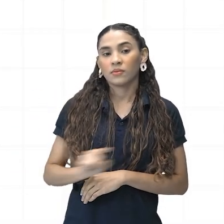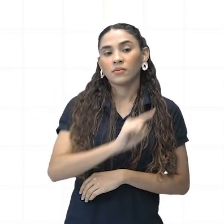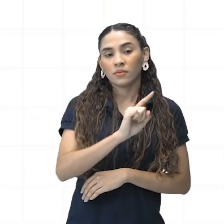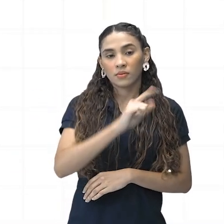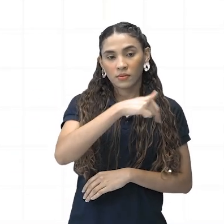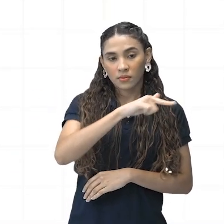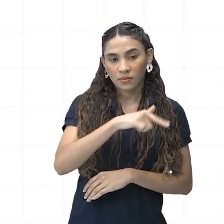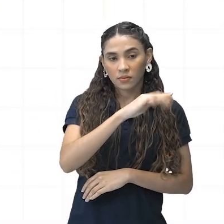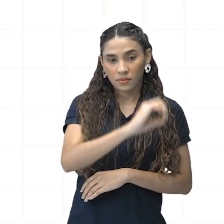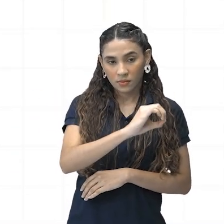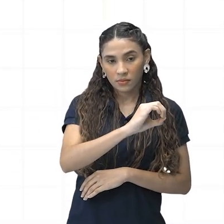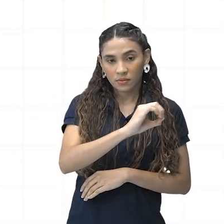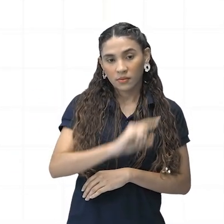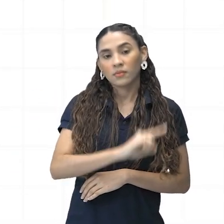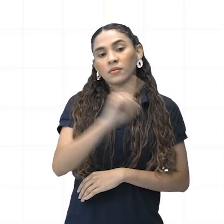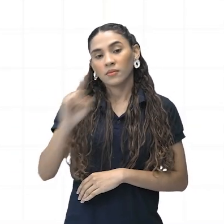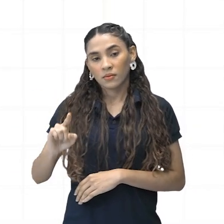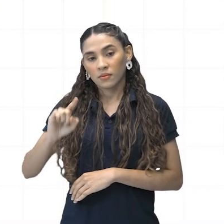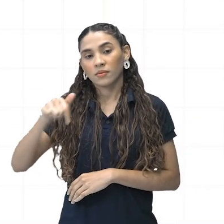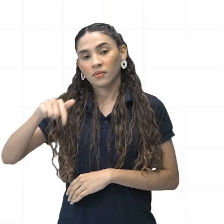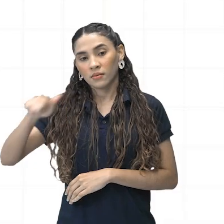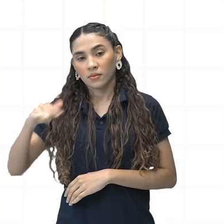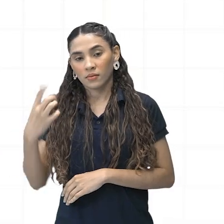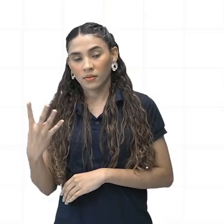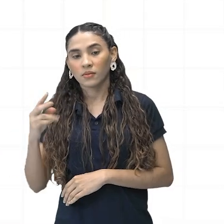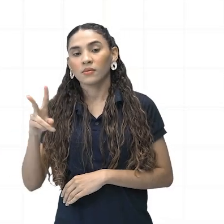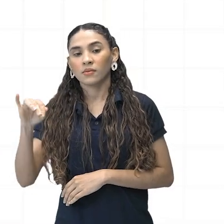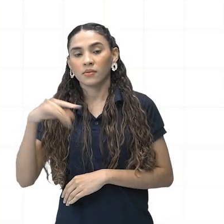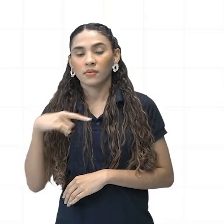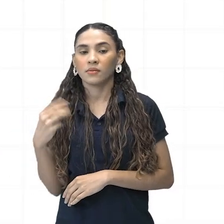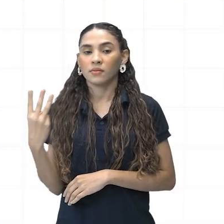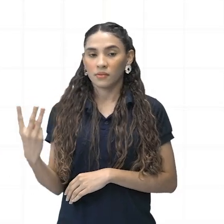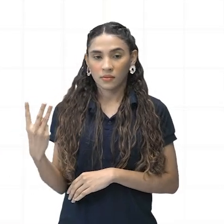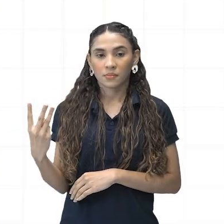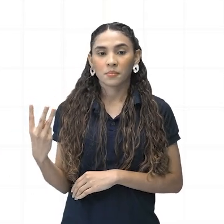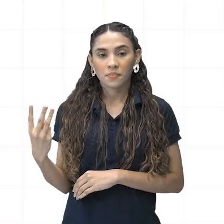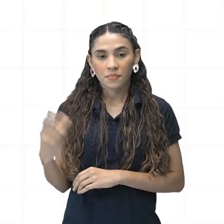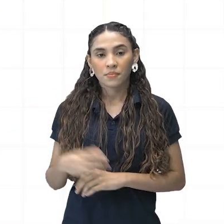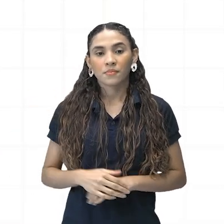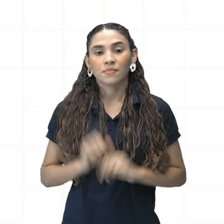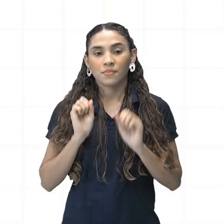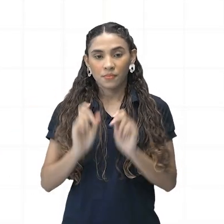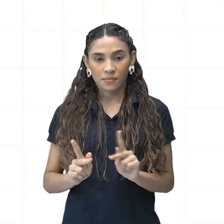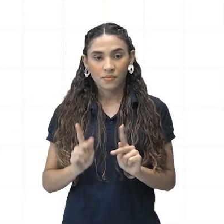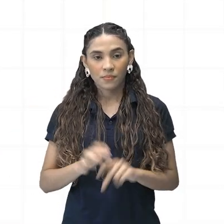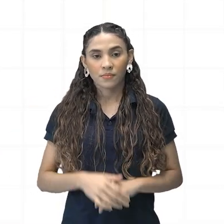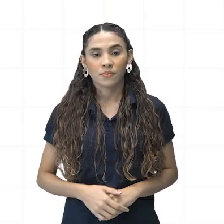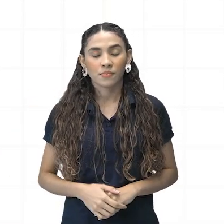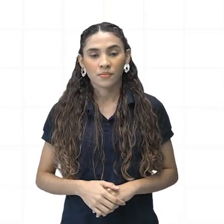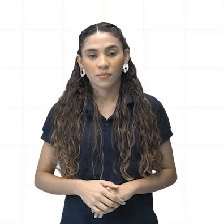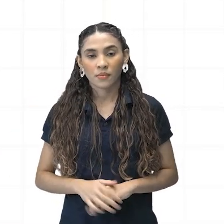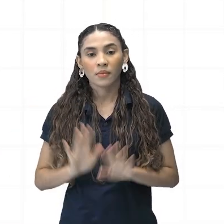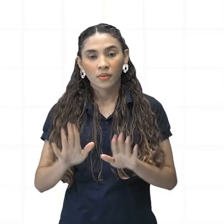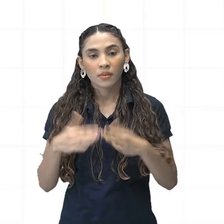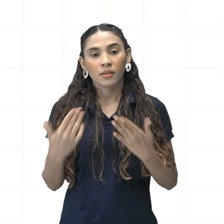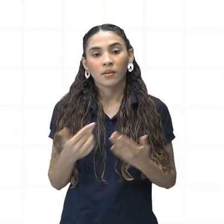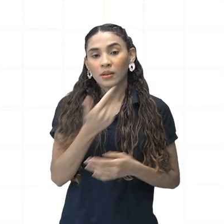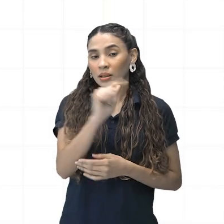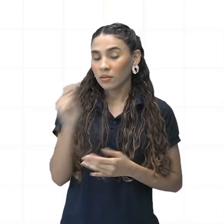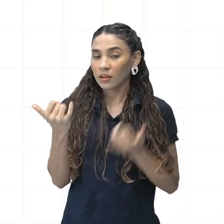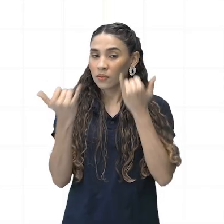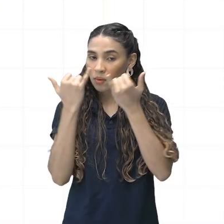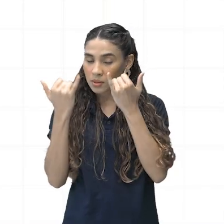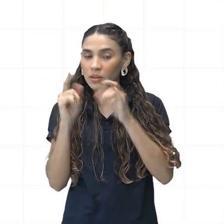E entre 7 e 7,4, nós temos 3. Certo? Aqui nós não temos os